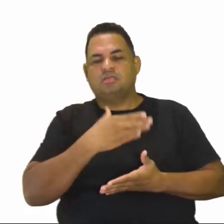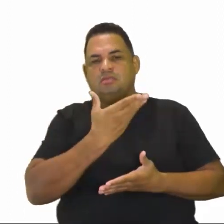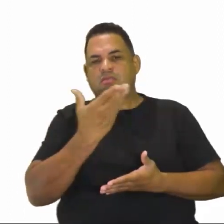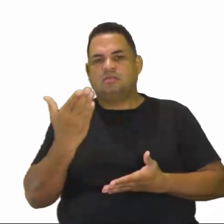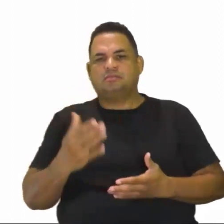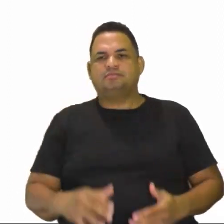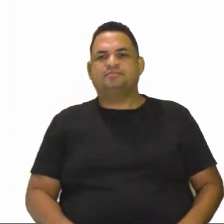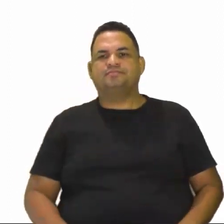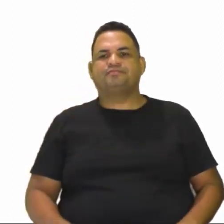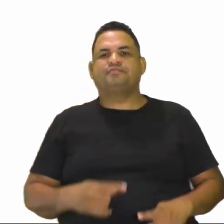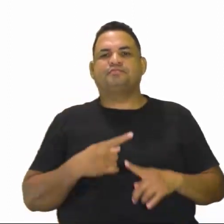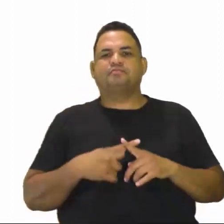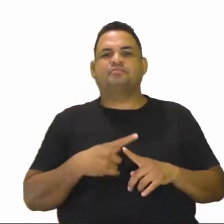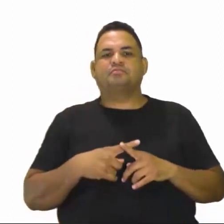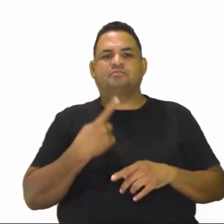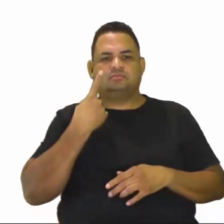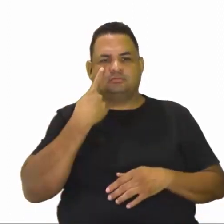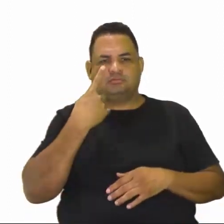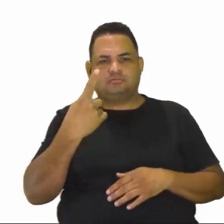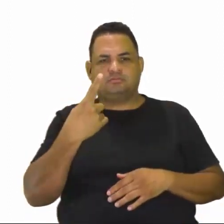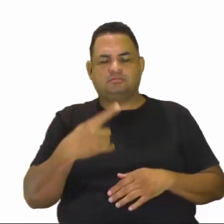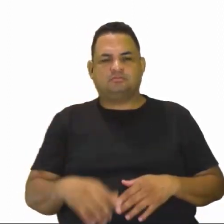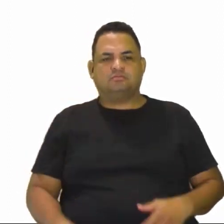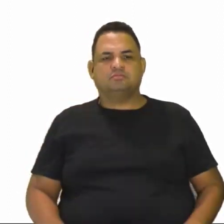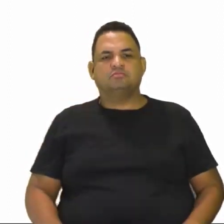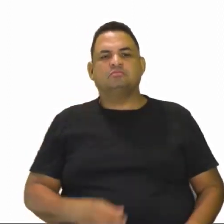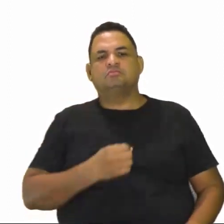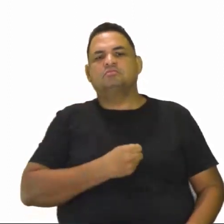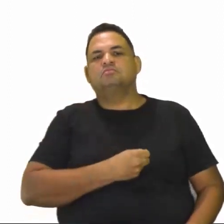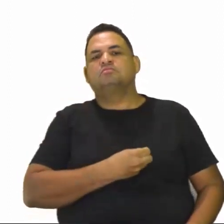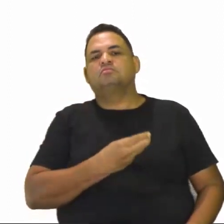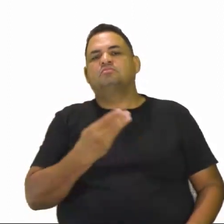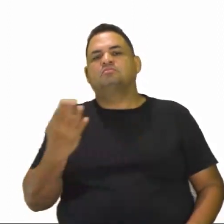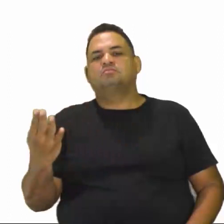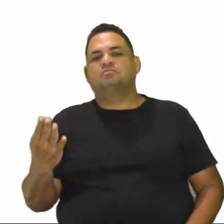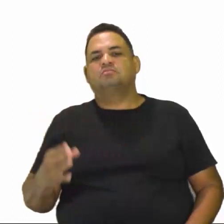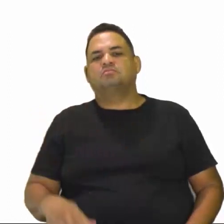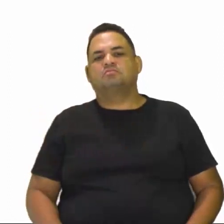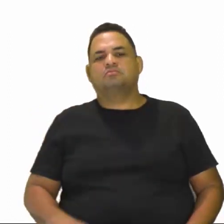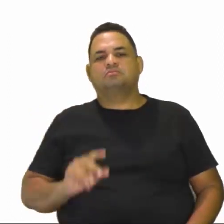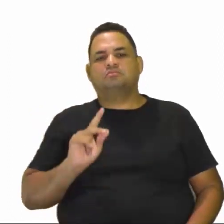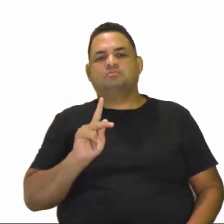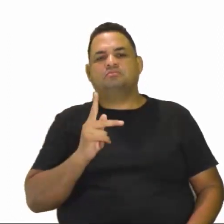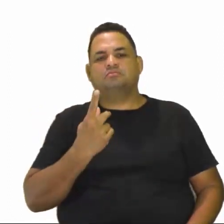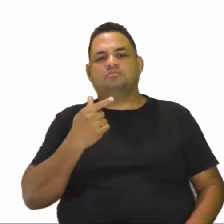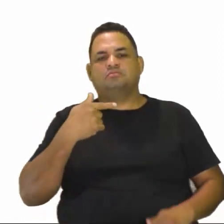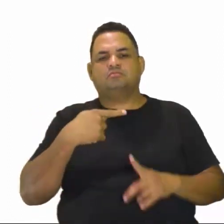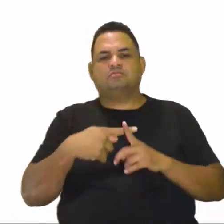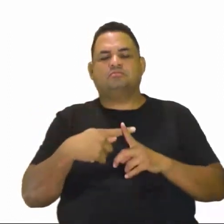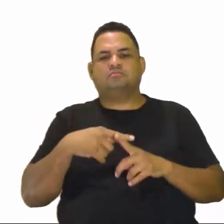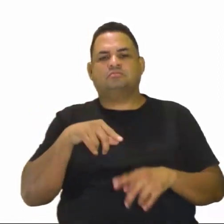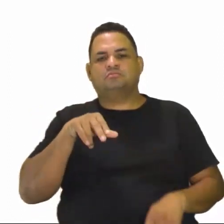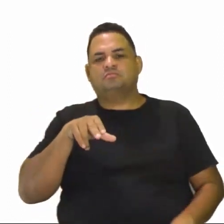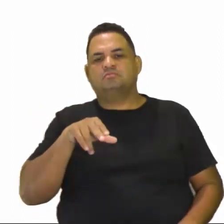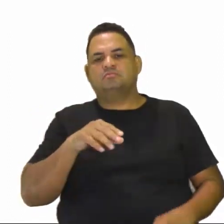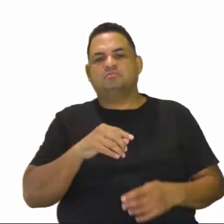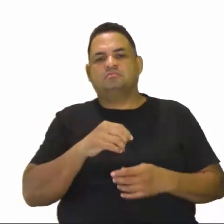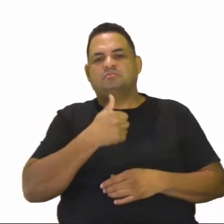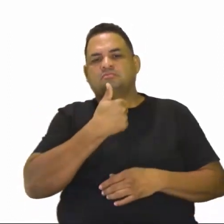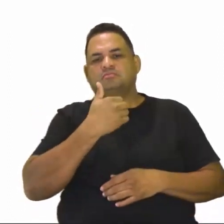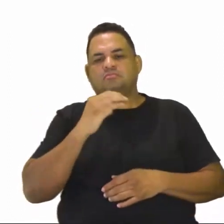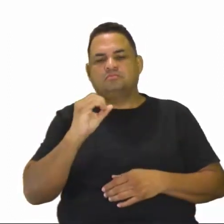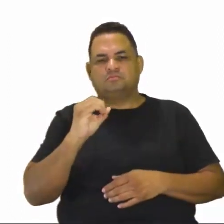Por quê? Porque eu vi que a concentração de H+ ela é igual